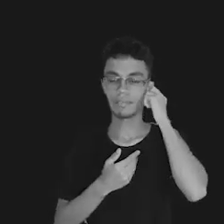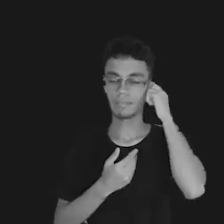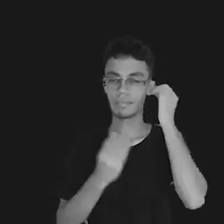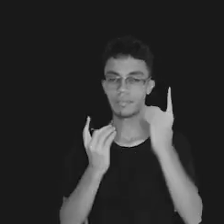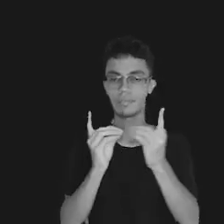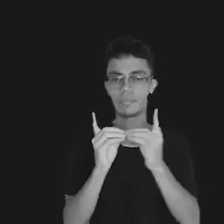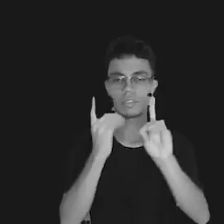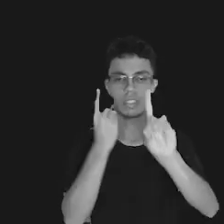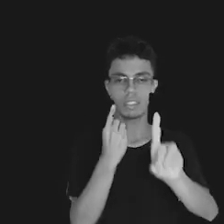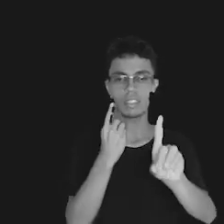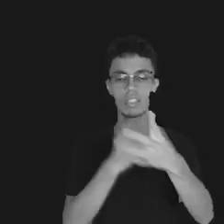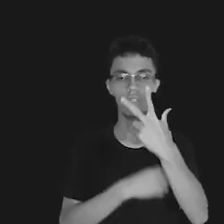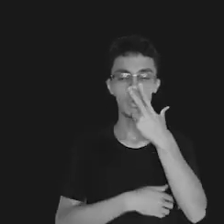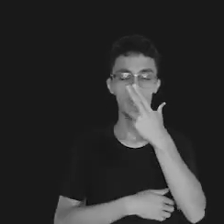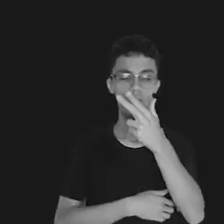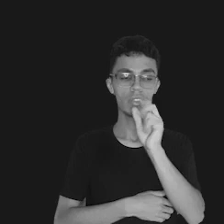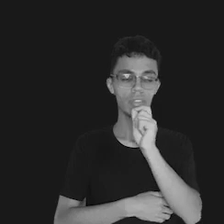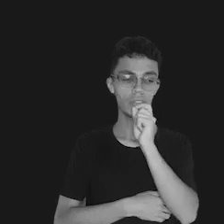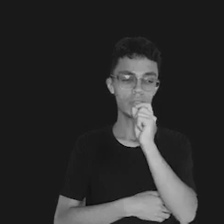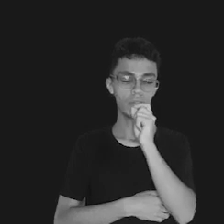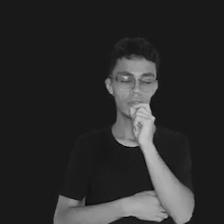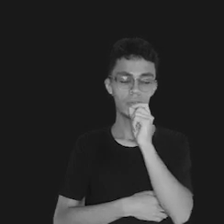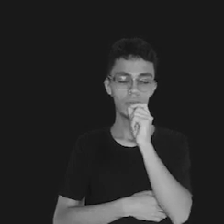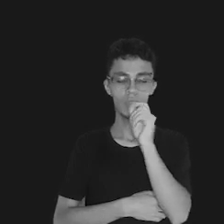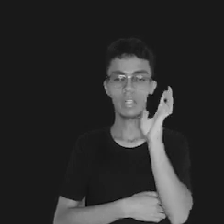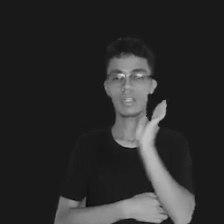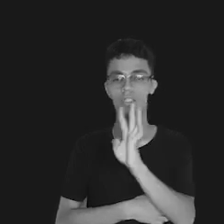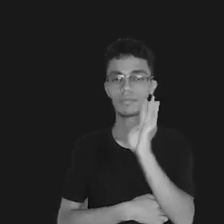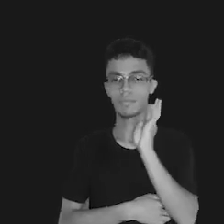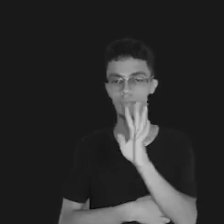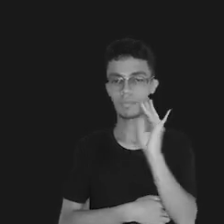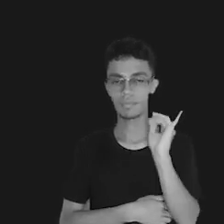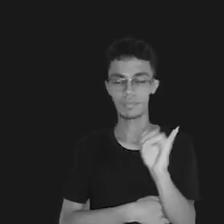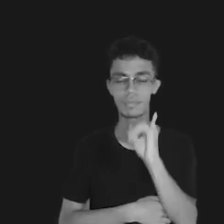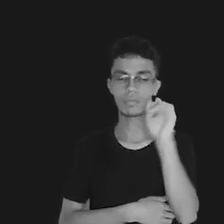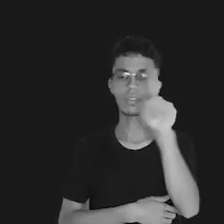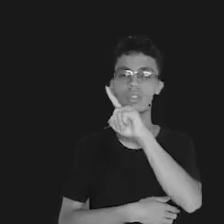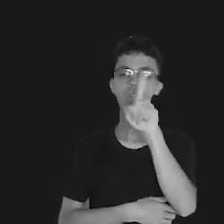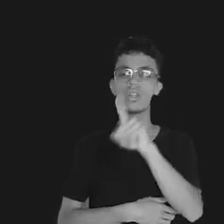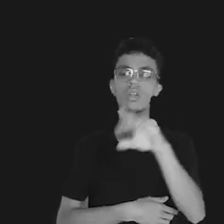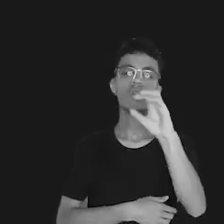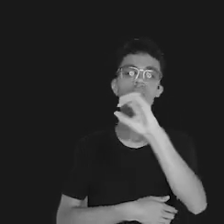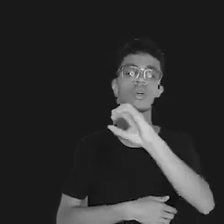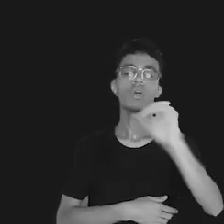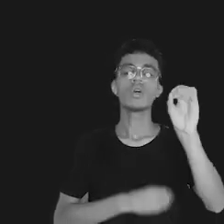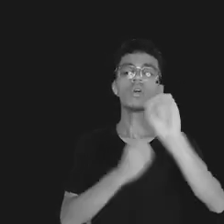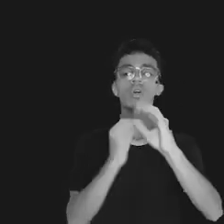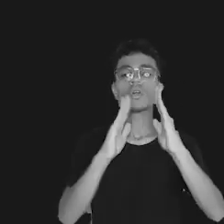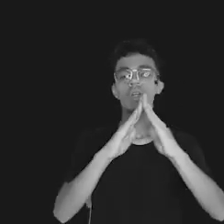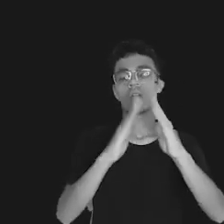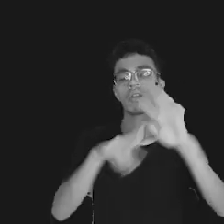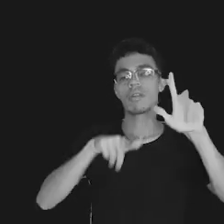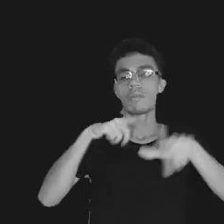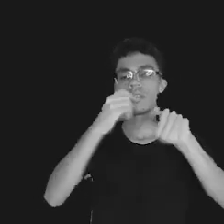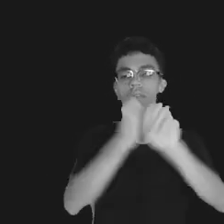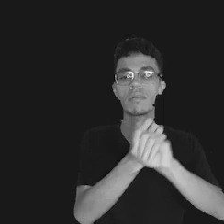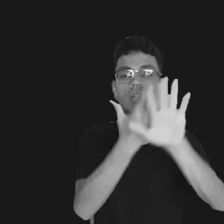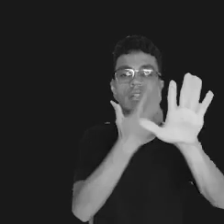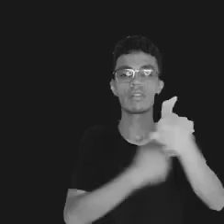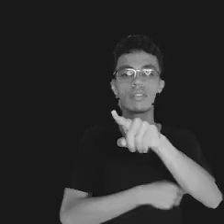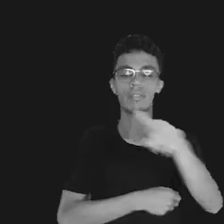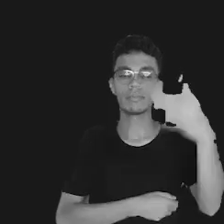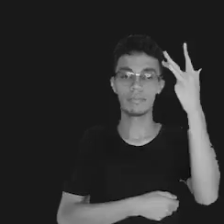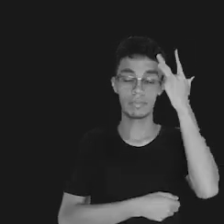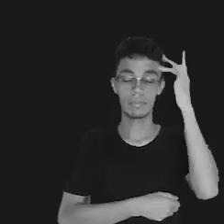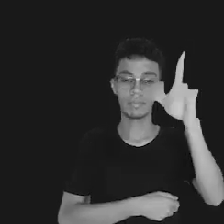Essa distância que eu acho que é um ponto também muito, muito bacana do Zoom, do remoto, porque, para quem não sabe, a